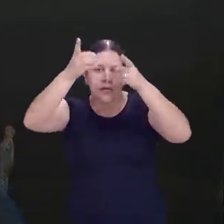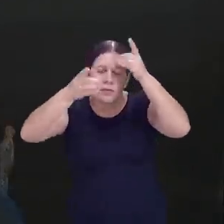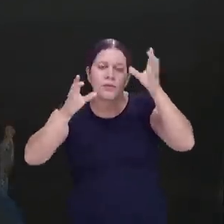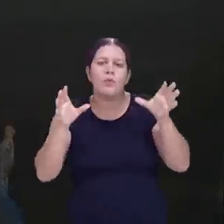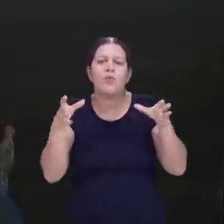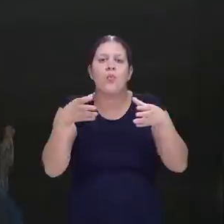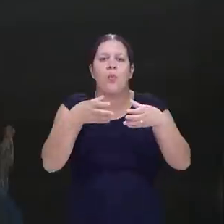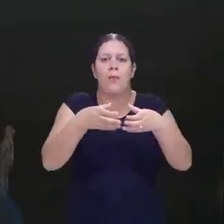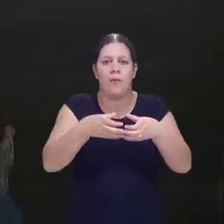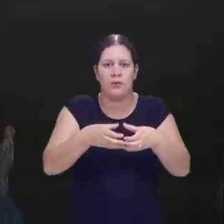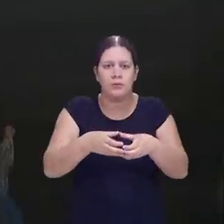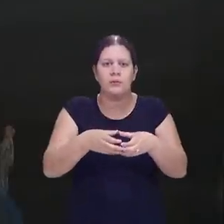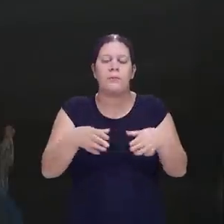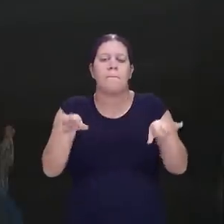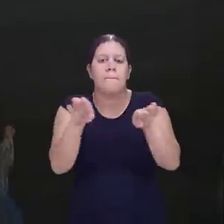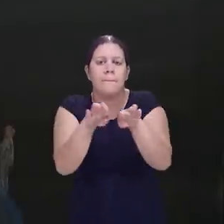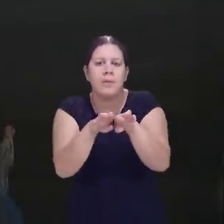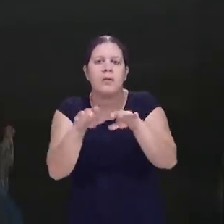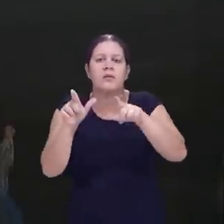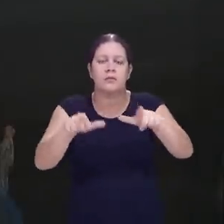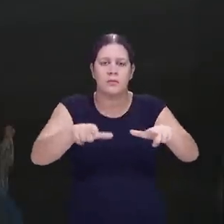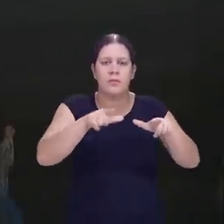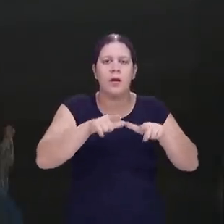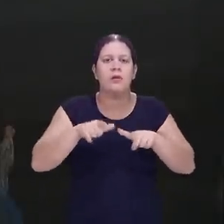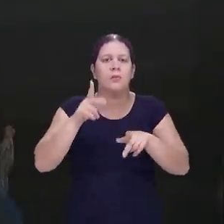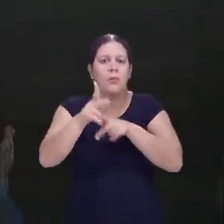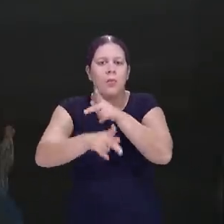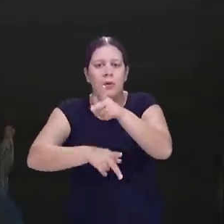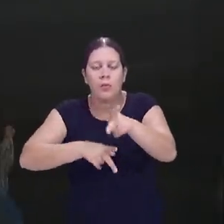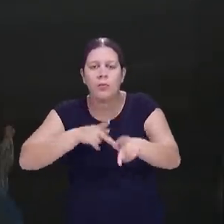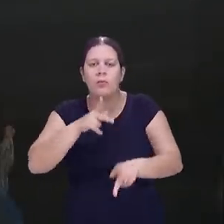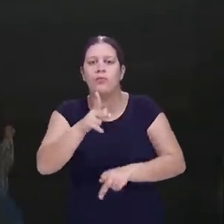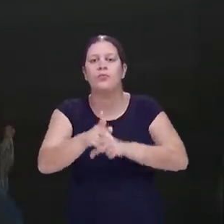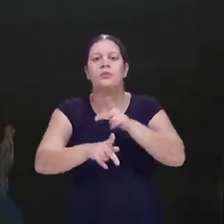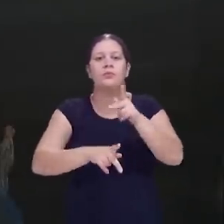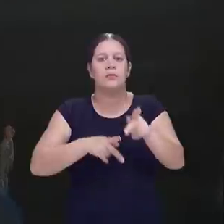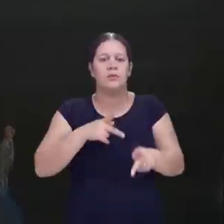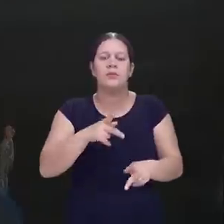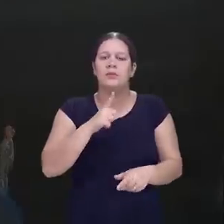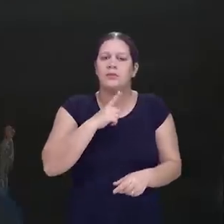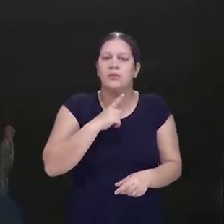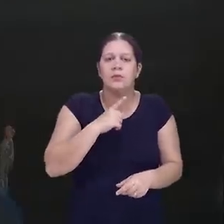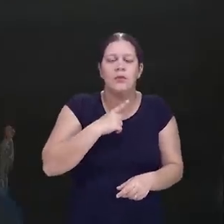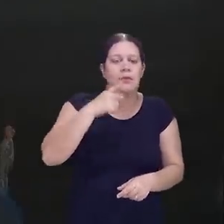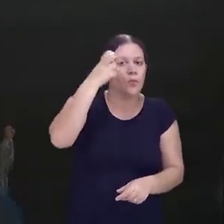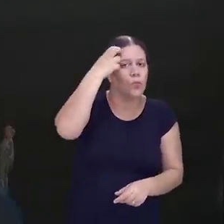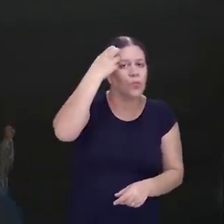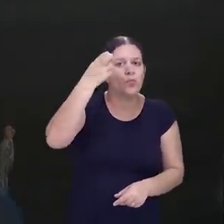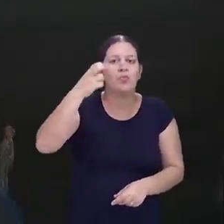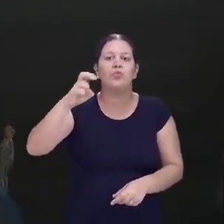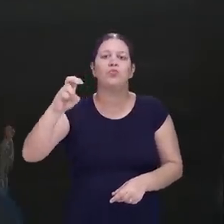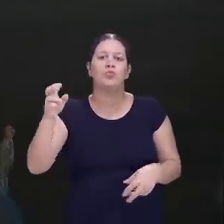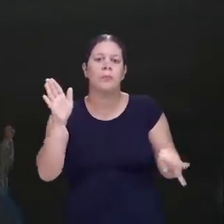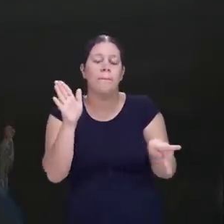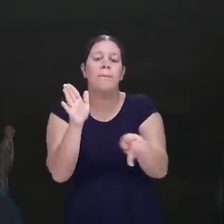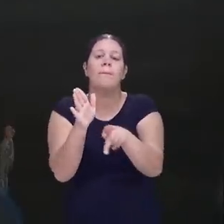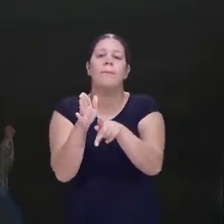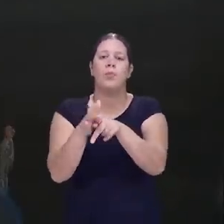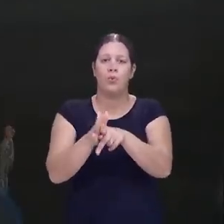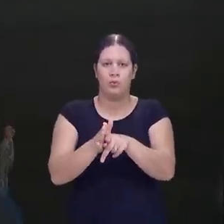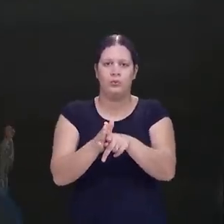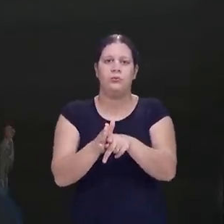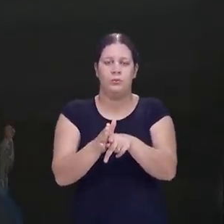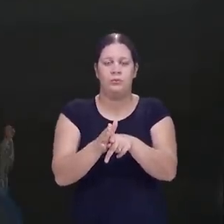de agrupamentos que vivem aí no mesmo espaço, essa população que vive no mesmo espaço, que tem uma certa cultura, uma